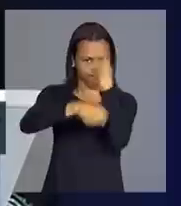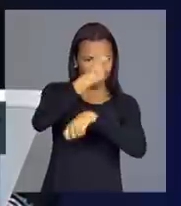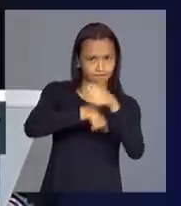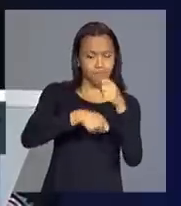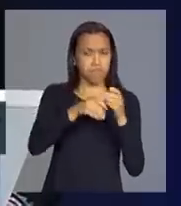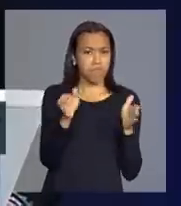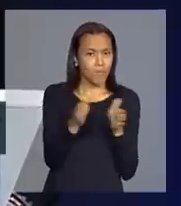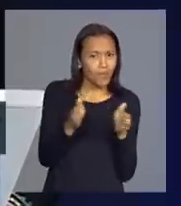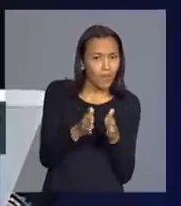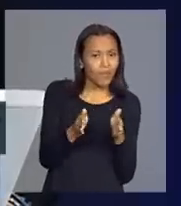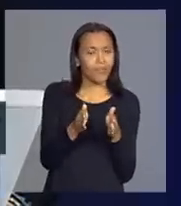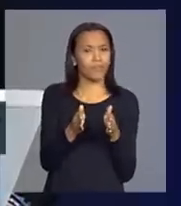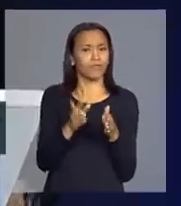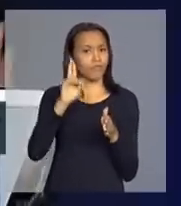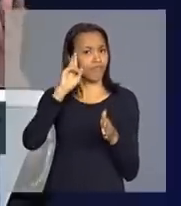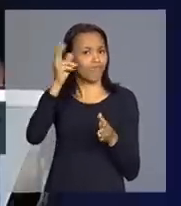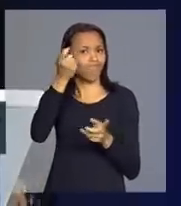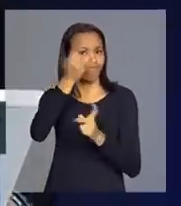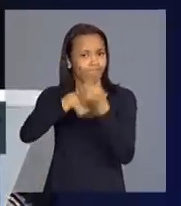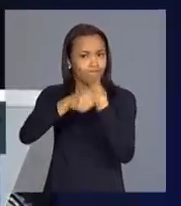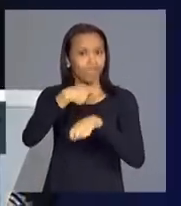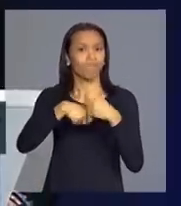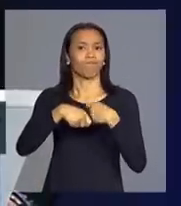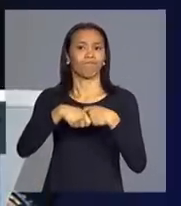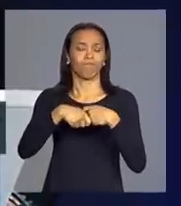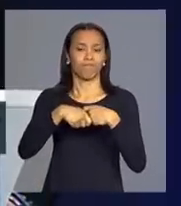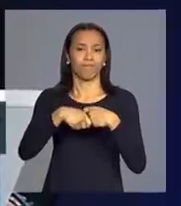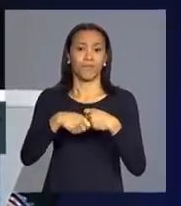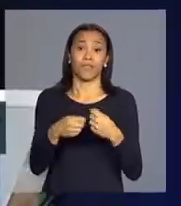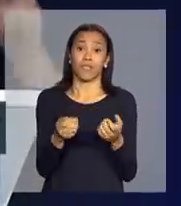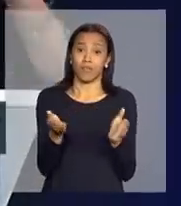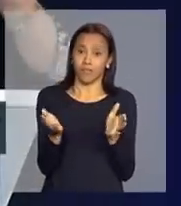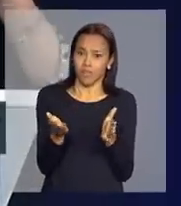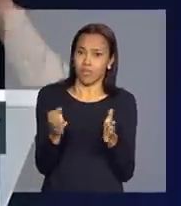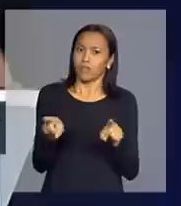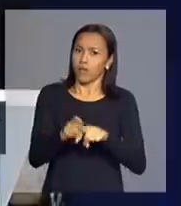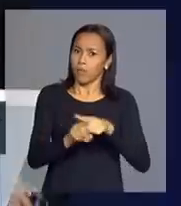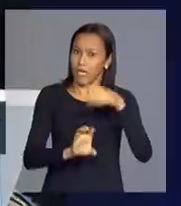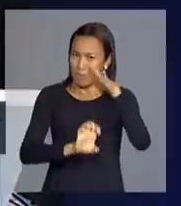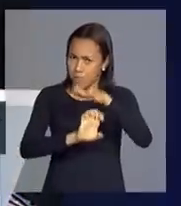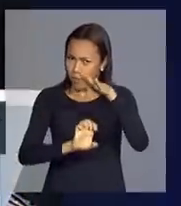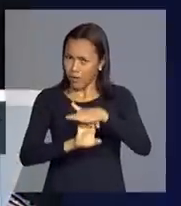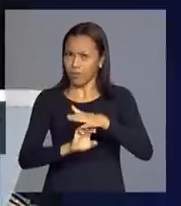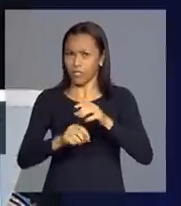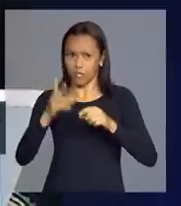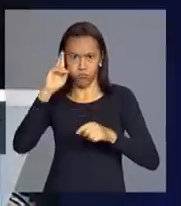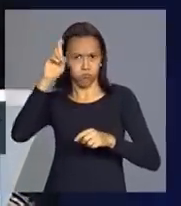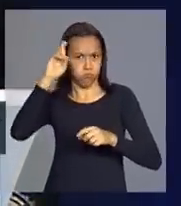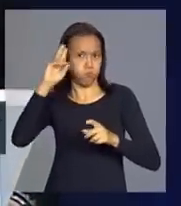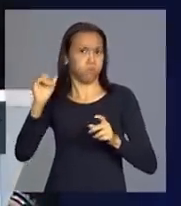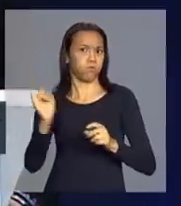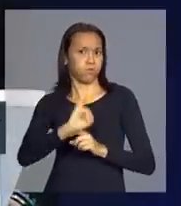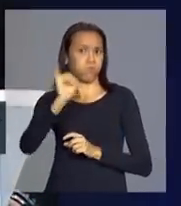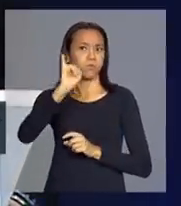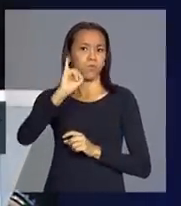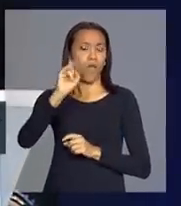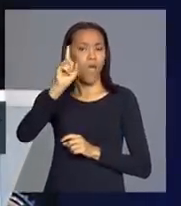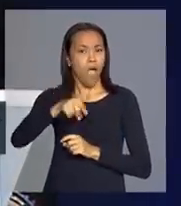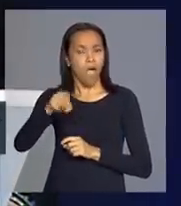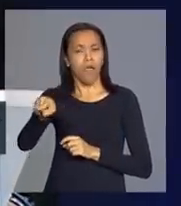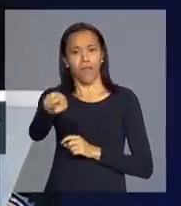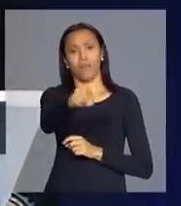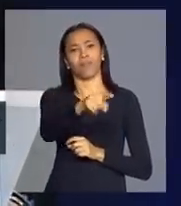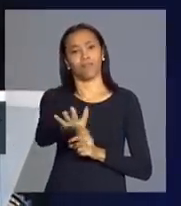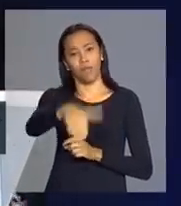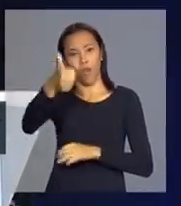pequenos empresários, aliás, pequenos empreendimentos, grandes empresários, são uma das